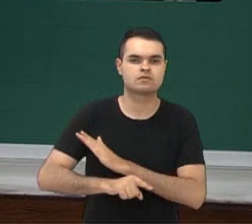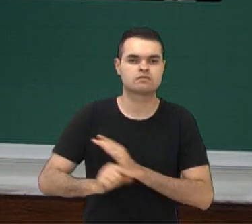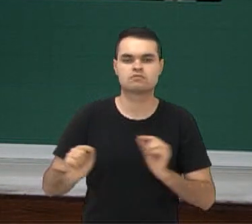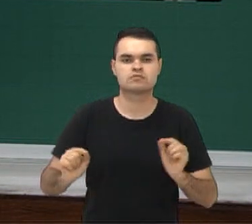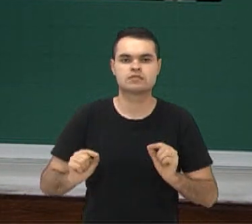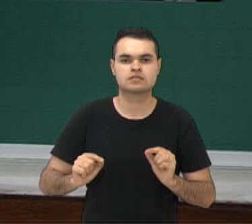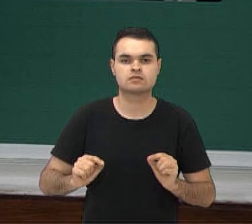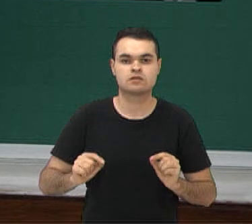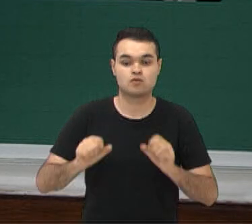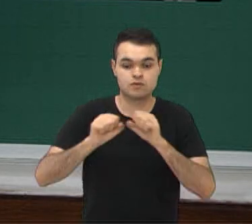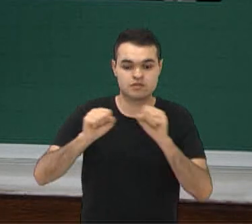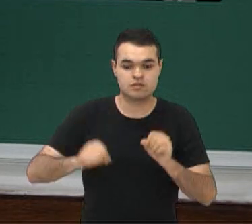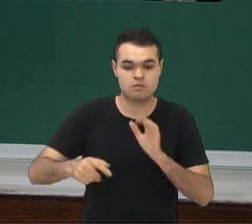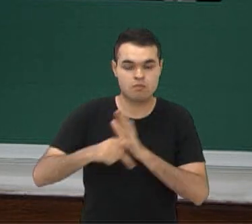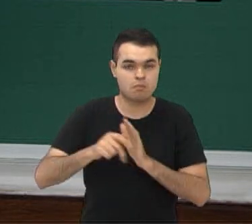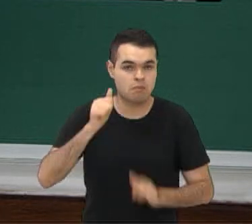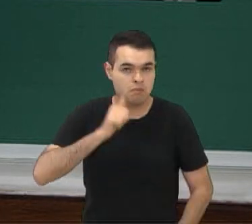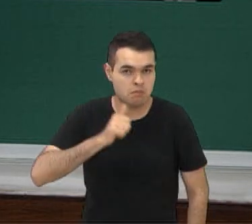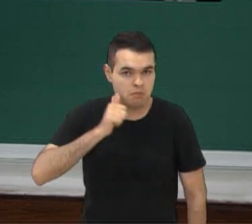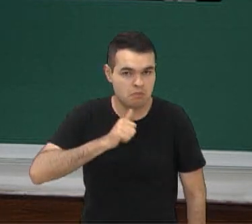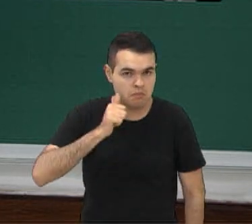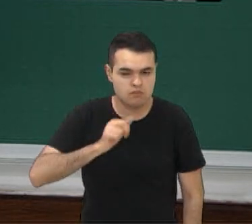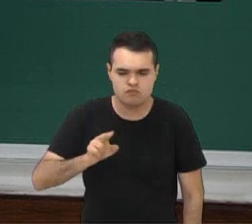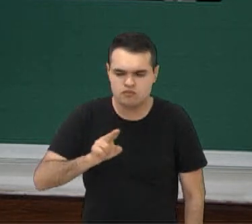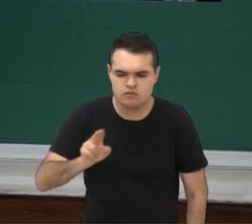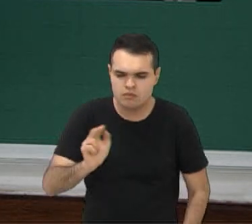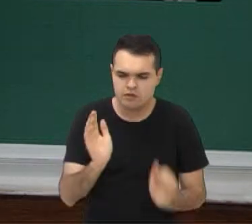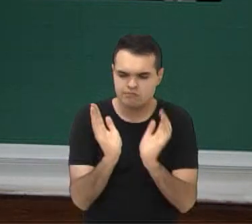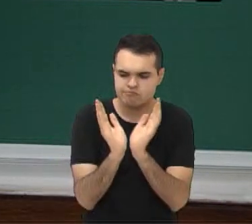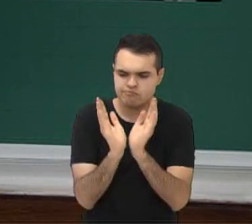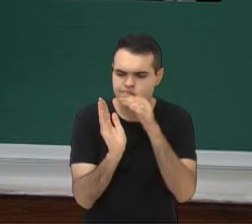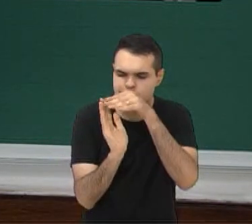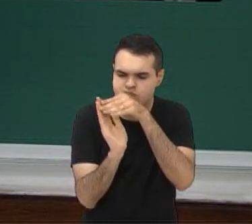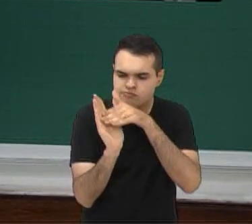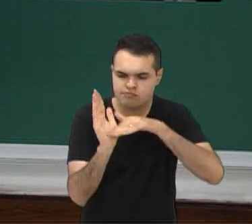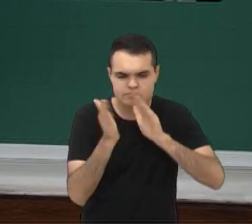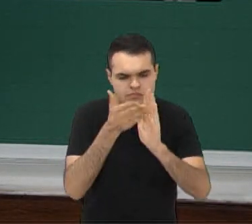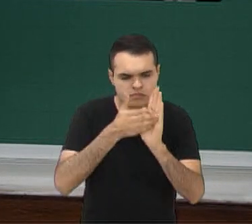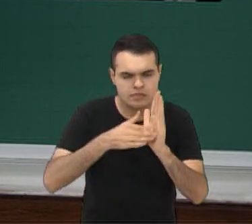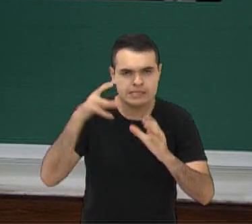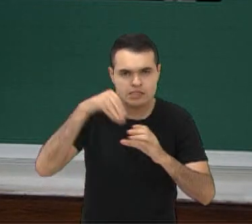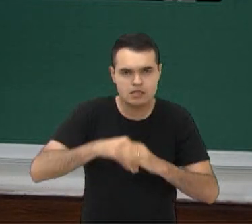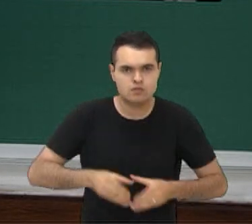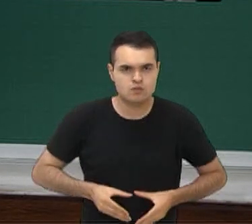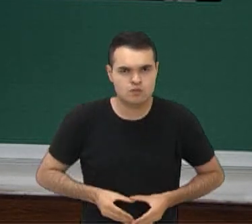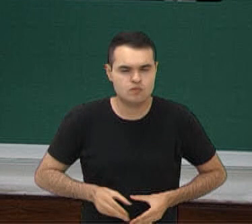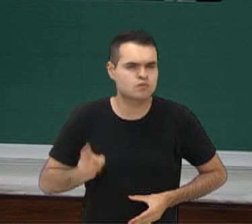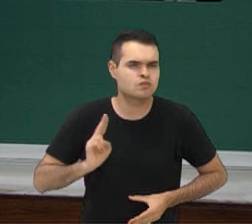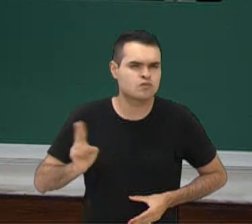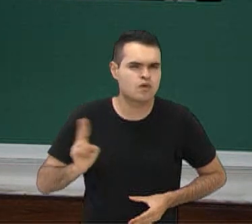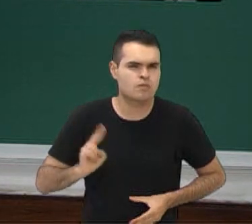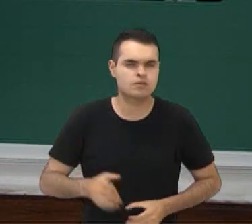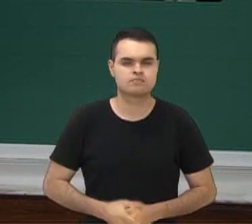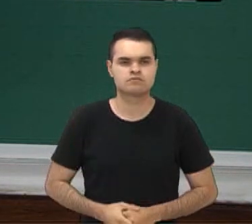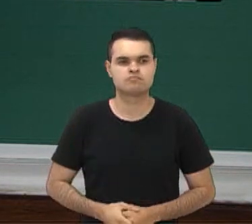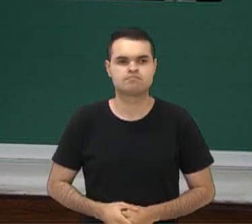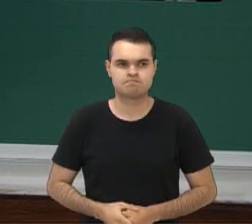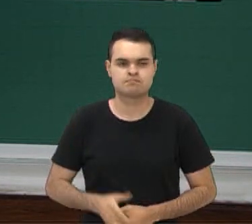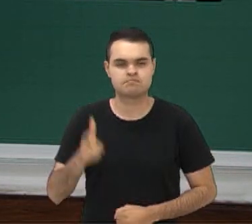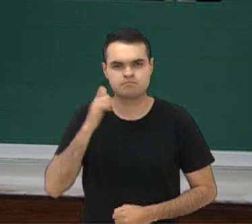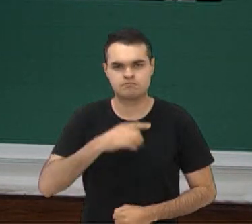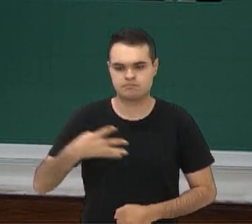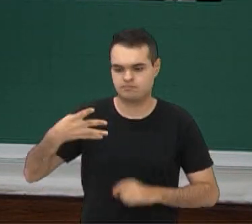aqui? Ele diz aqui que ele quer saber o nome da parede interna do útero. E como que ela se chama? Quem